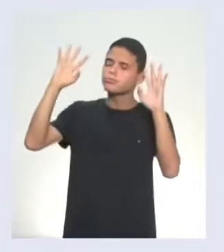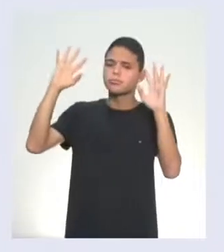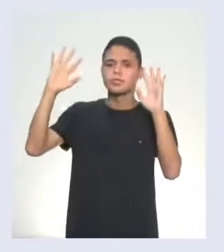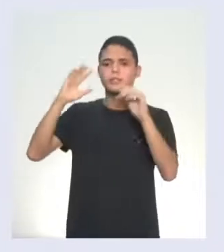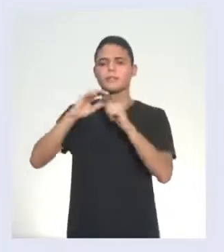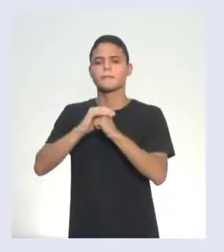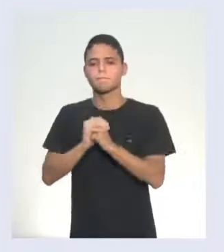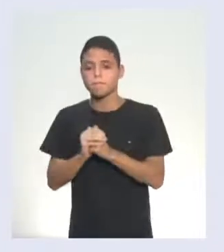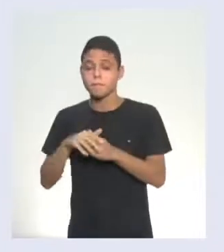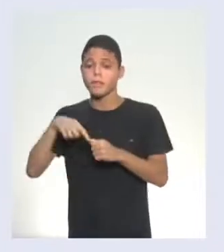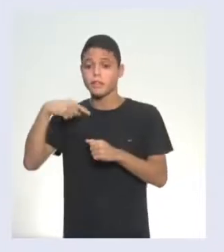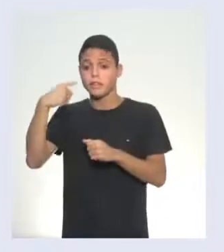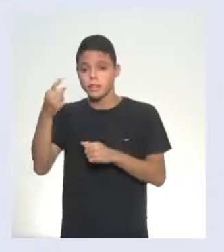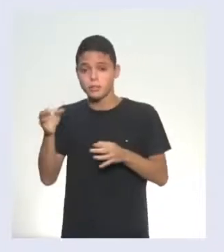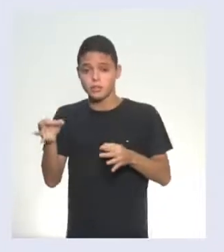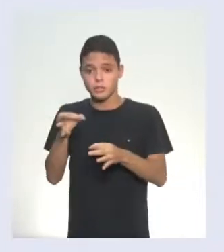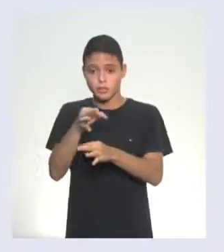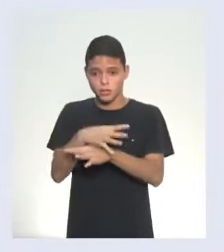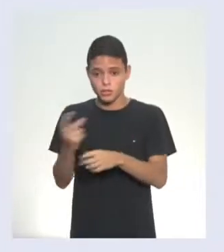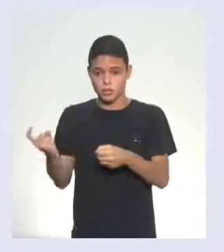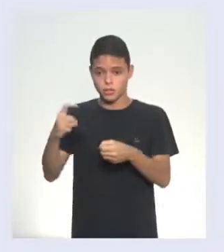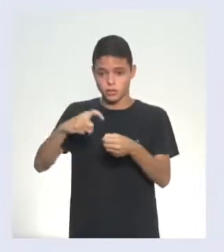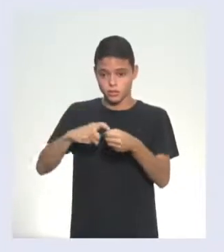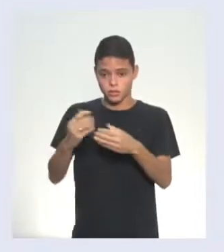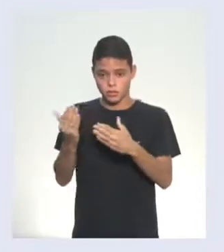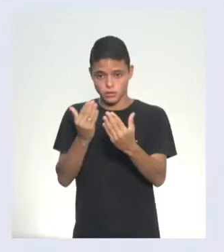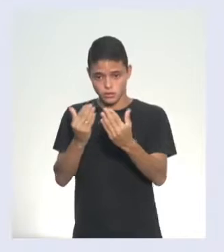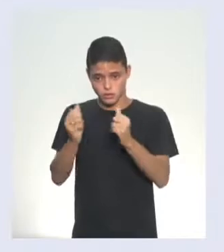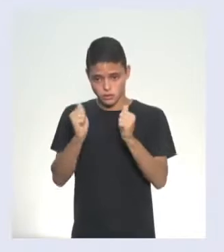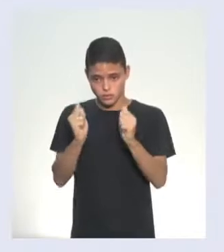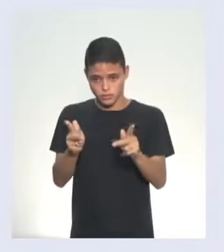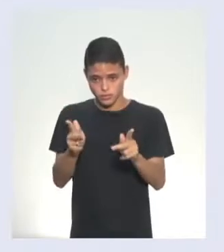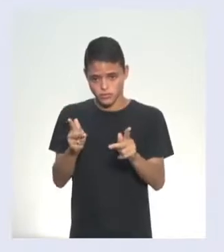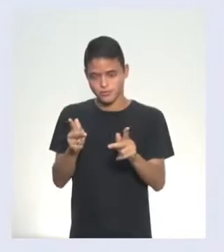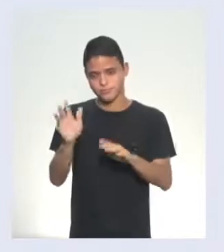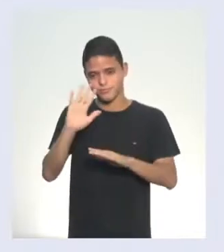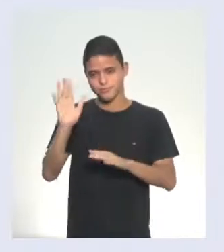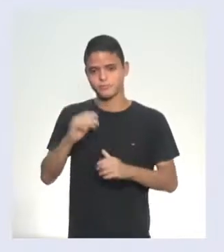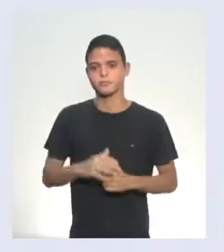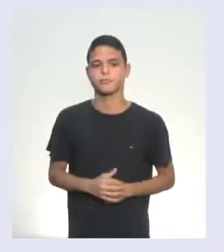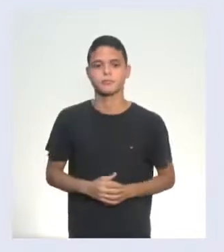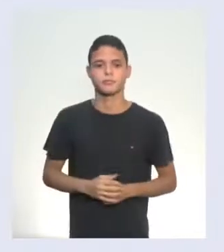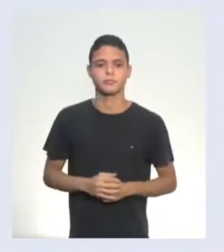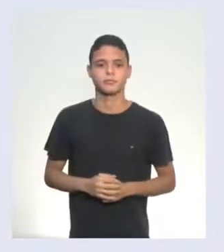gente terminar esse tempo de 2 minutos, a gente volta a falar, tá bom? Até!